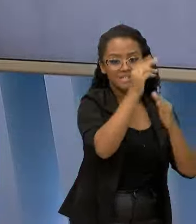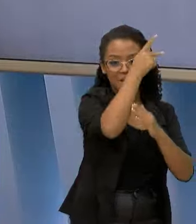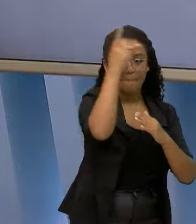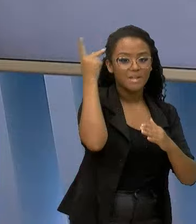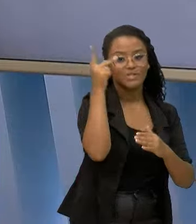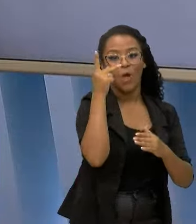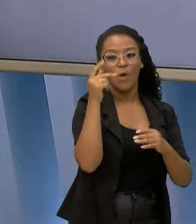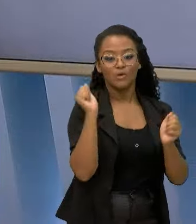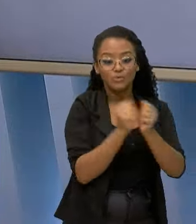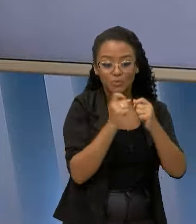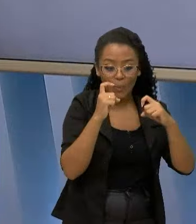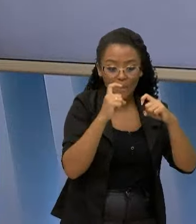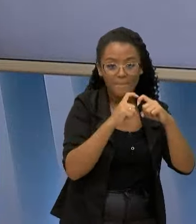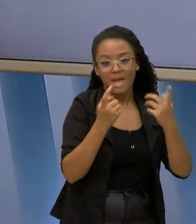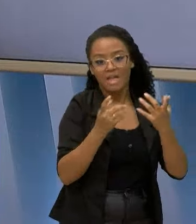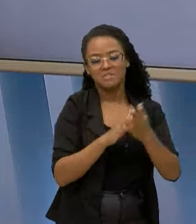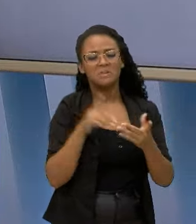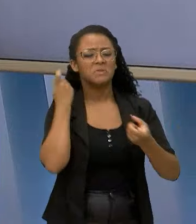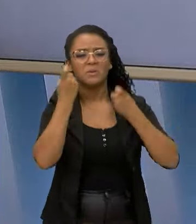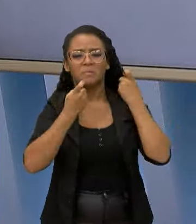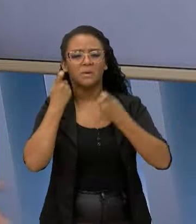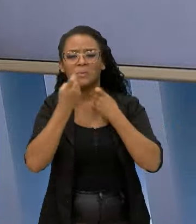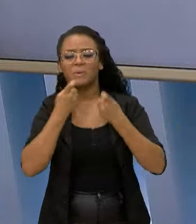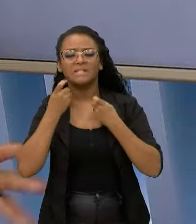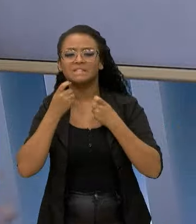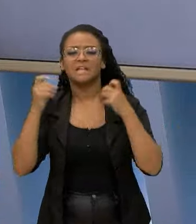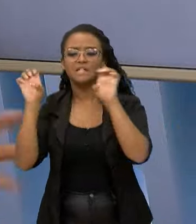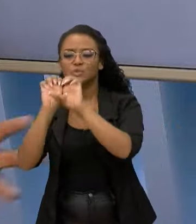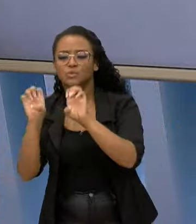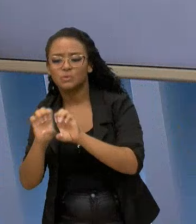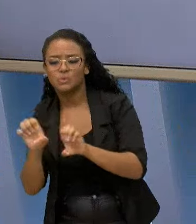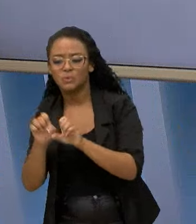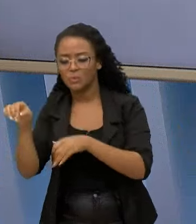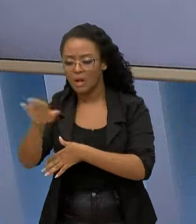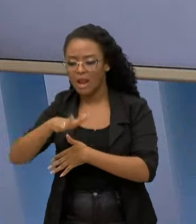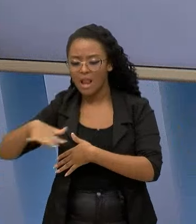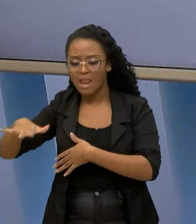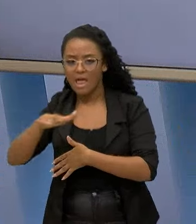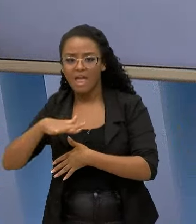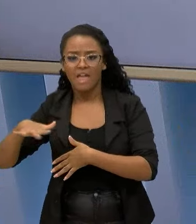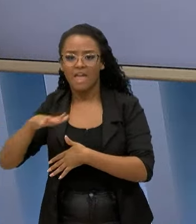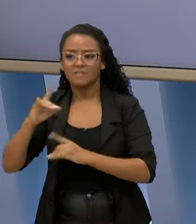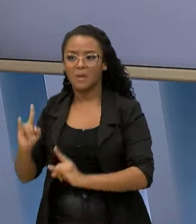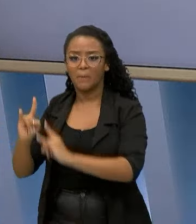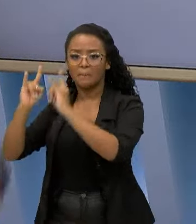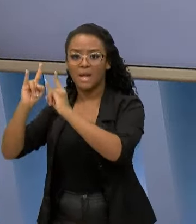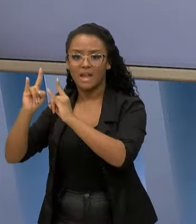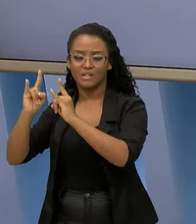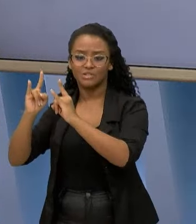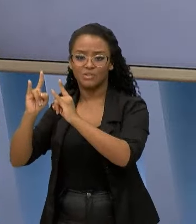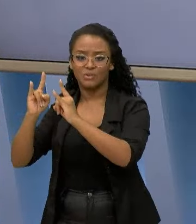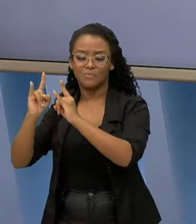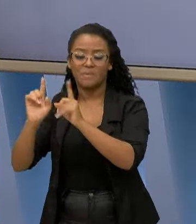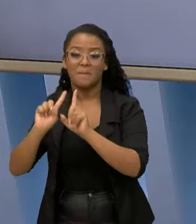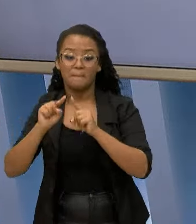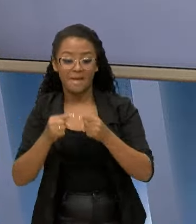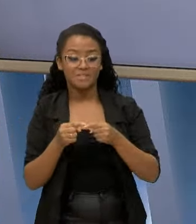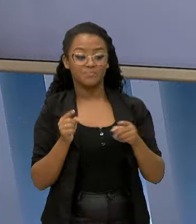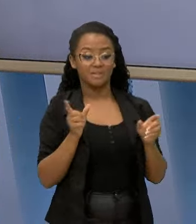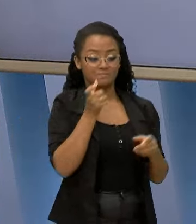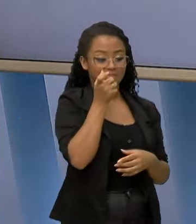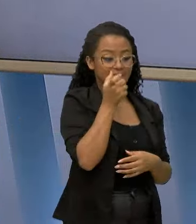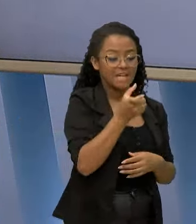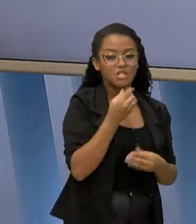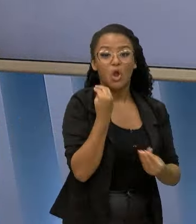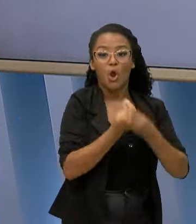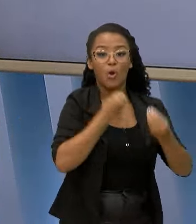se tem estrutura, se tem terreno, se tem um prédio para poder fazer e aplicar o SAMU. Eu quero saber como é que nós vamos salvar mais vidas